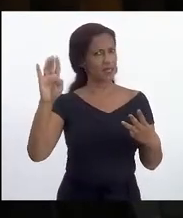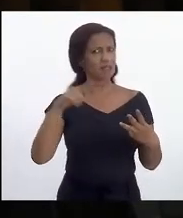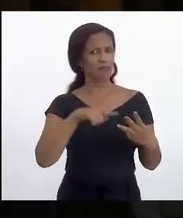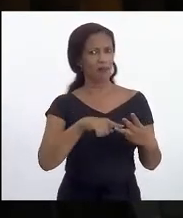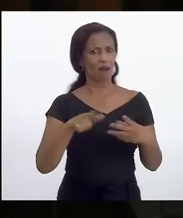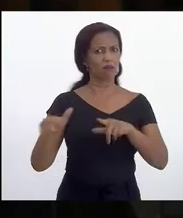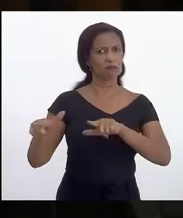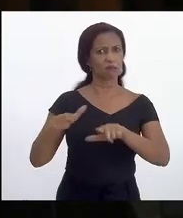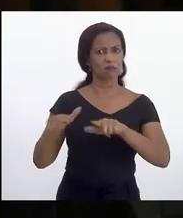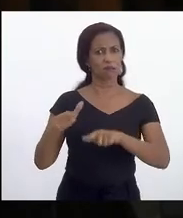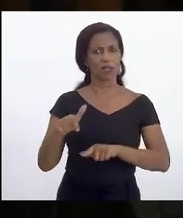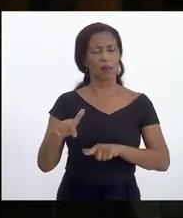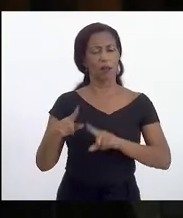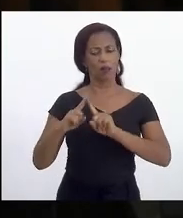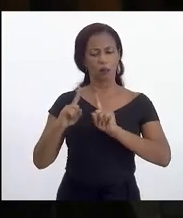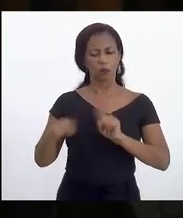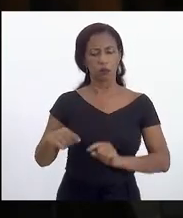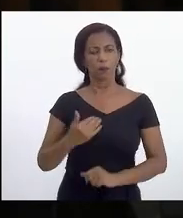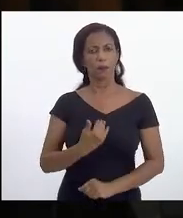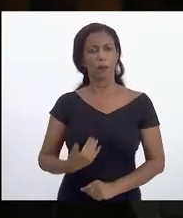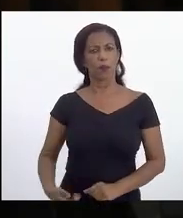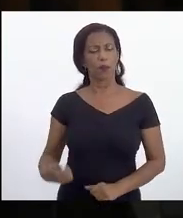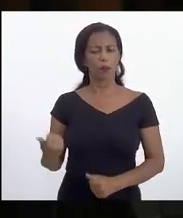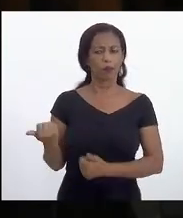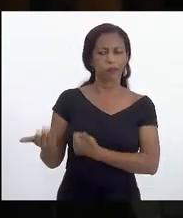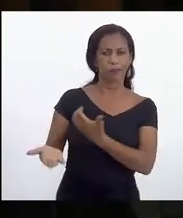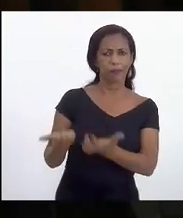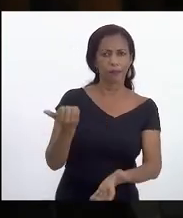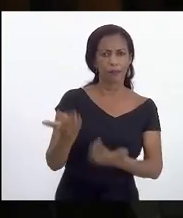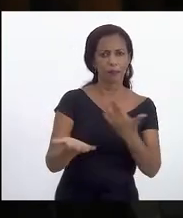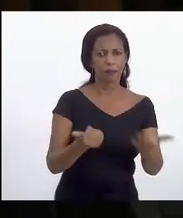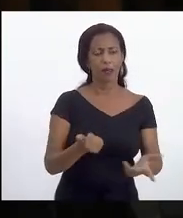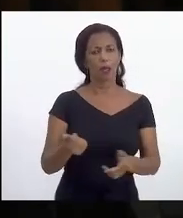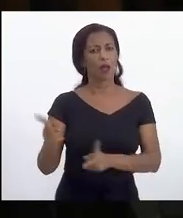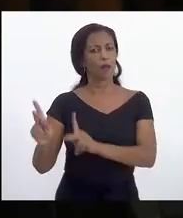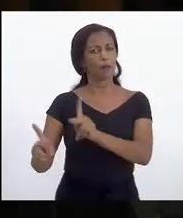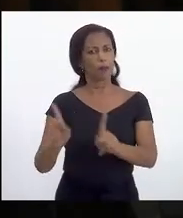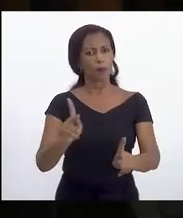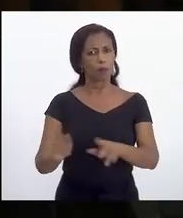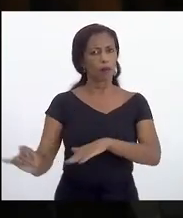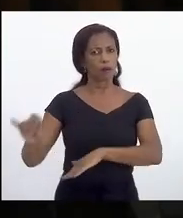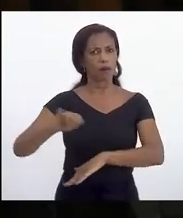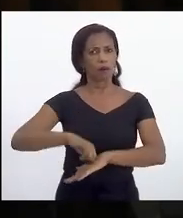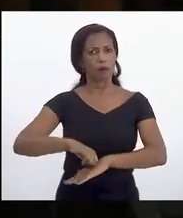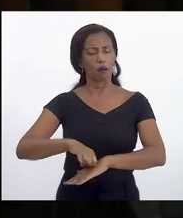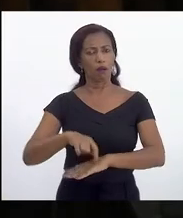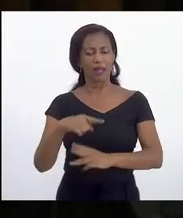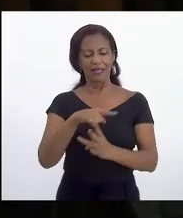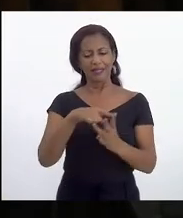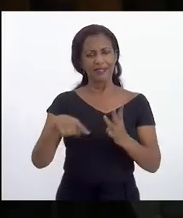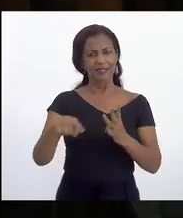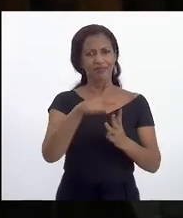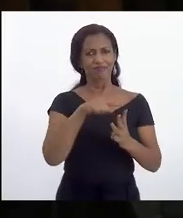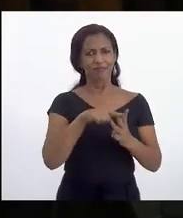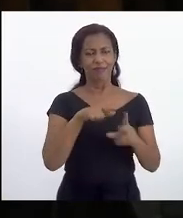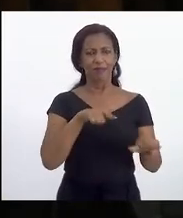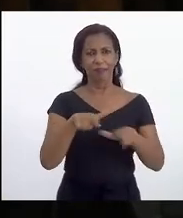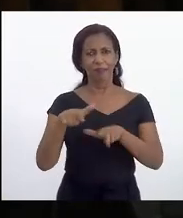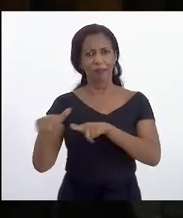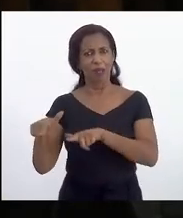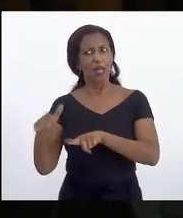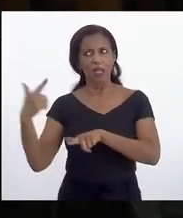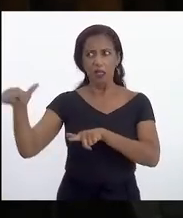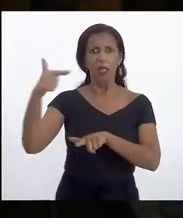serviço público a ser prestado à população Fluminense esses três serviços